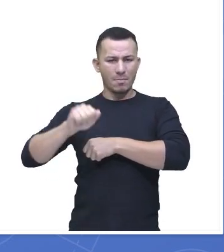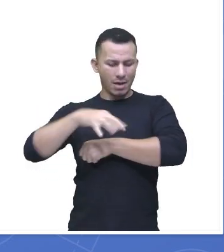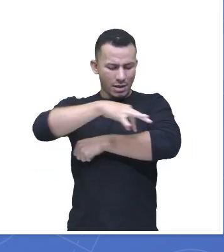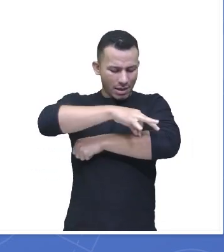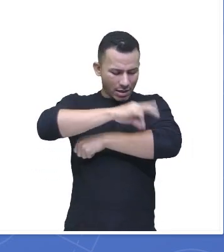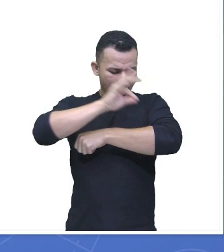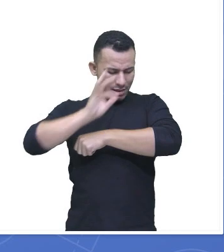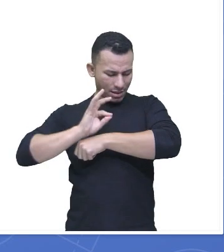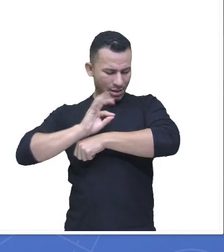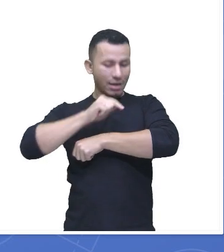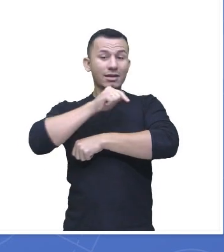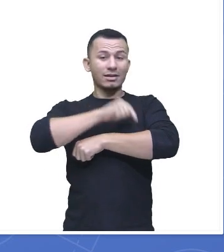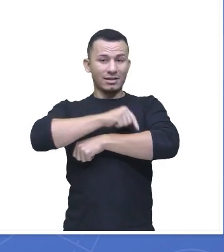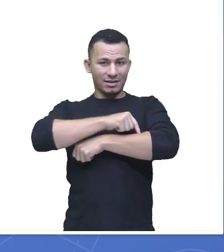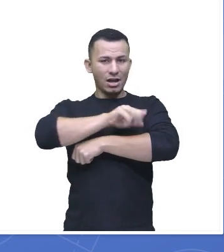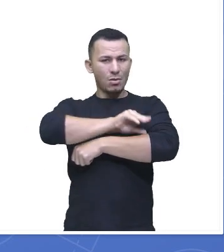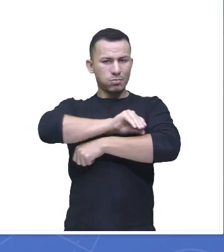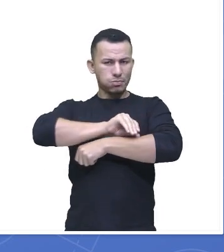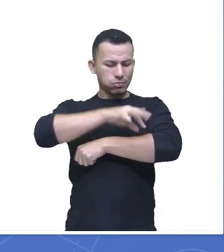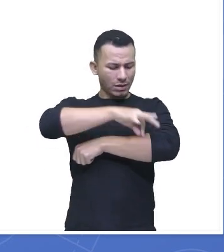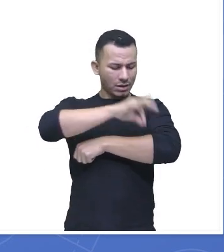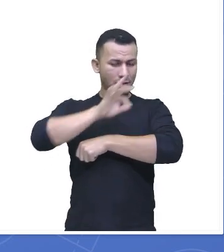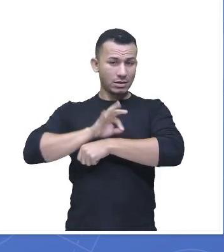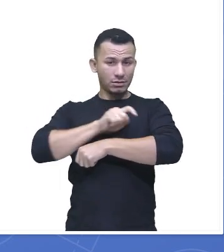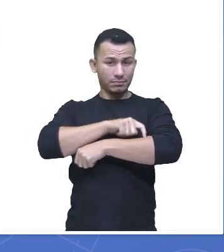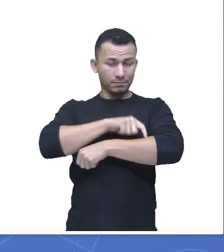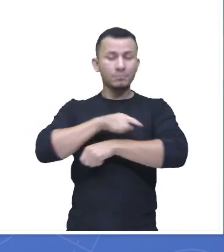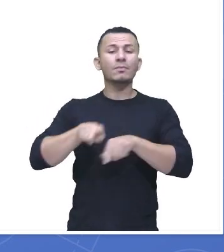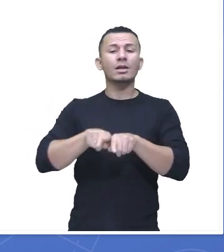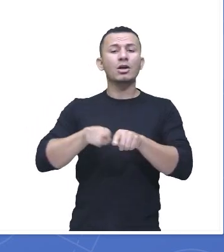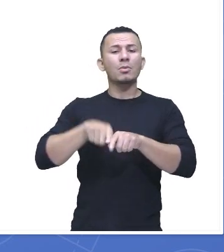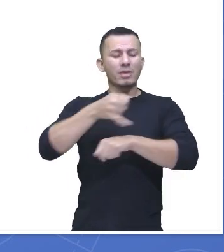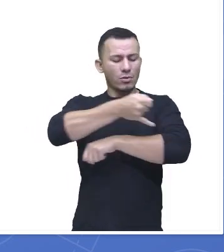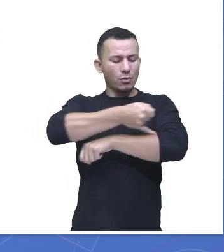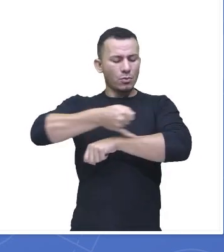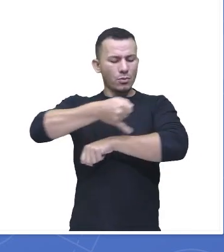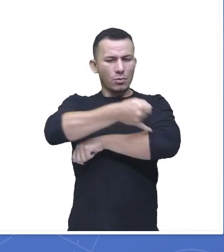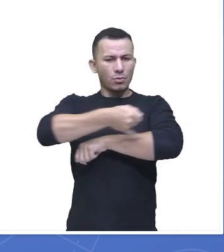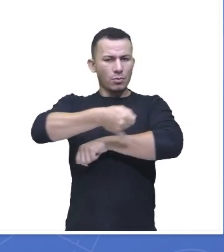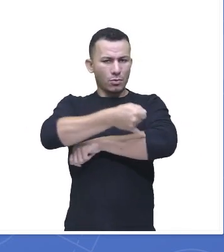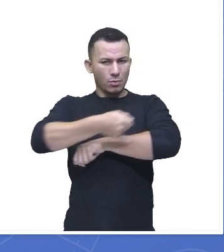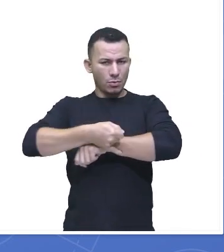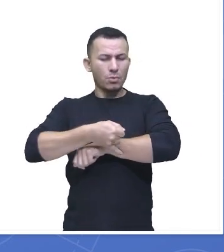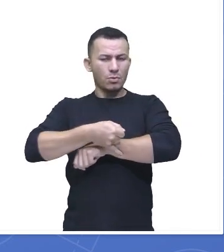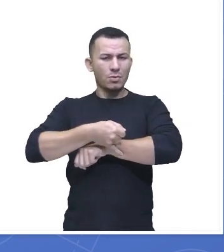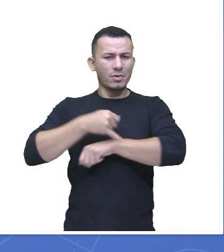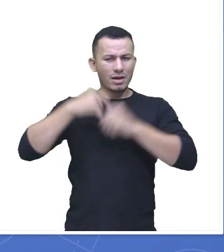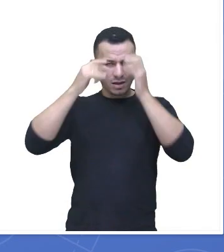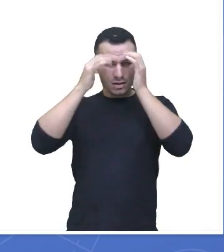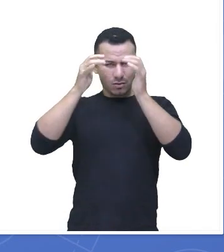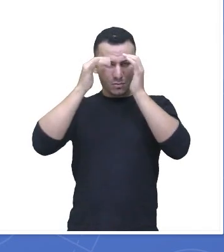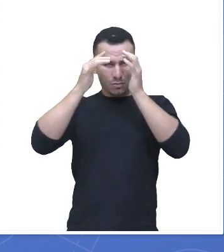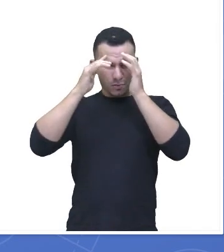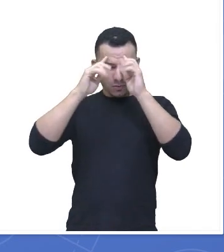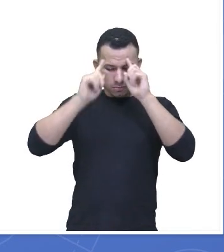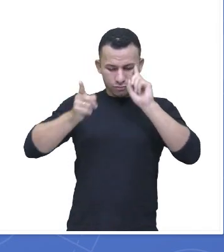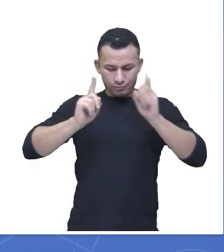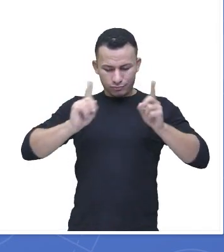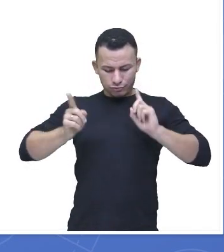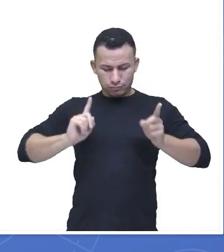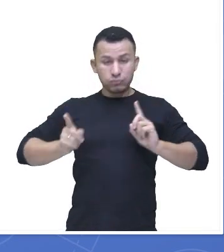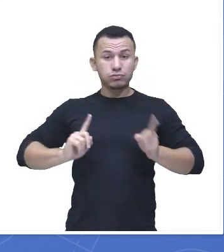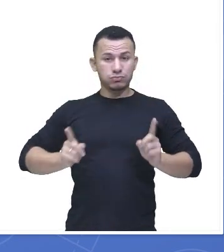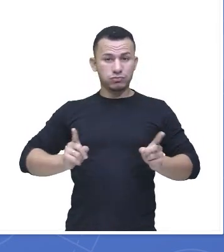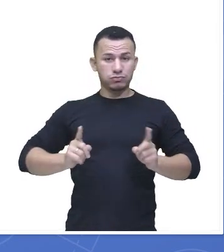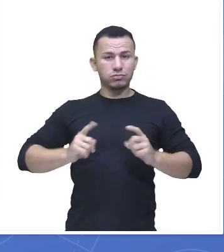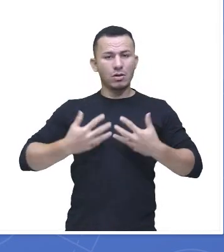lembrando dos túbulos T, que são por onde passa aí os impulsos nervosos, né, para dar ali o aviso para acontecer